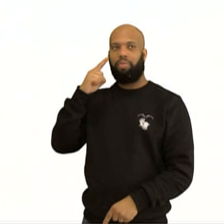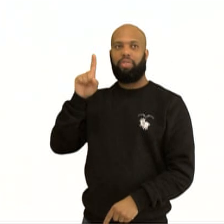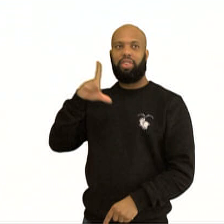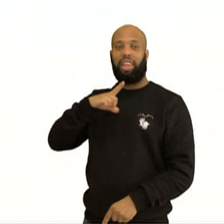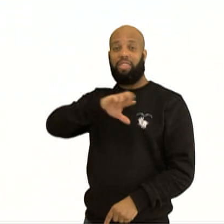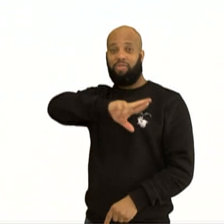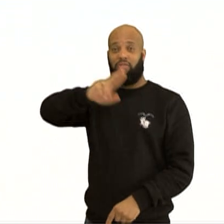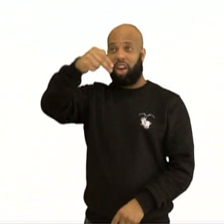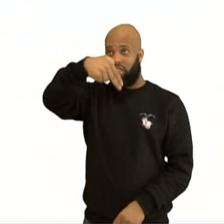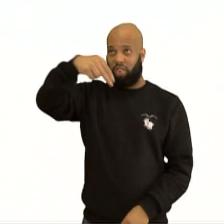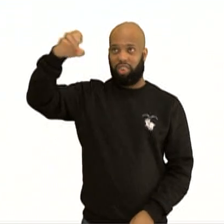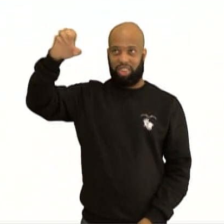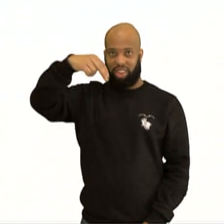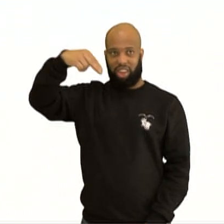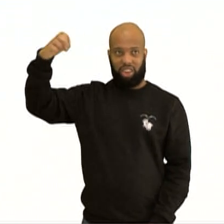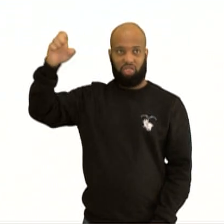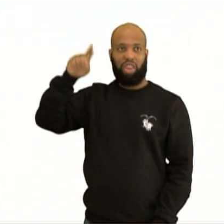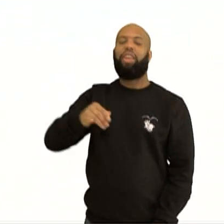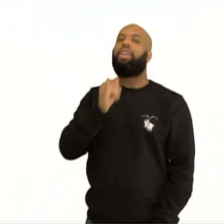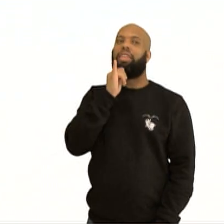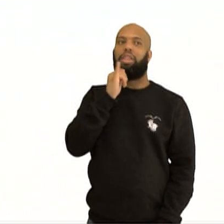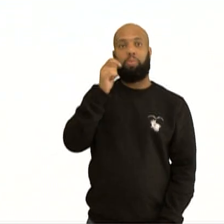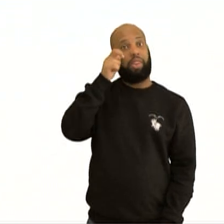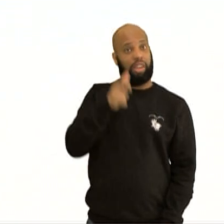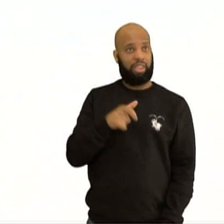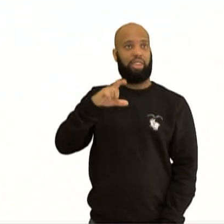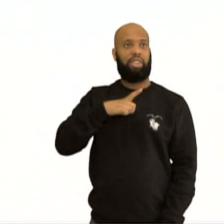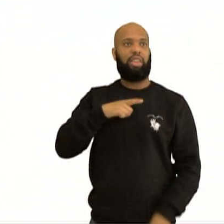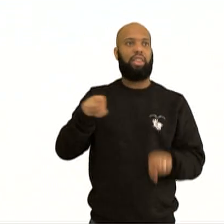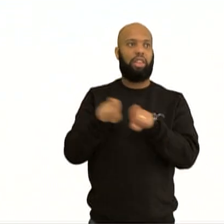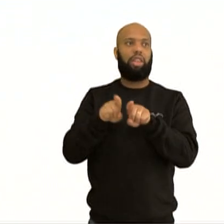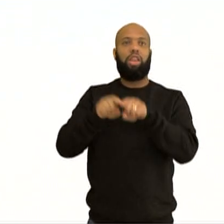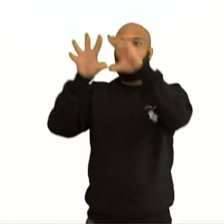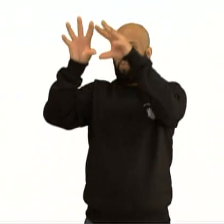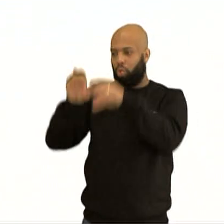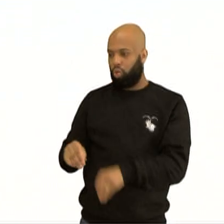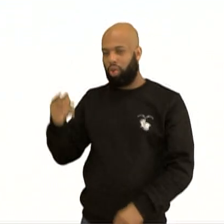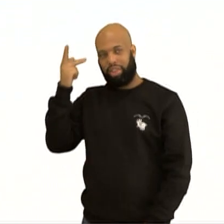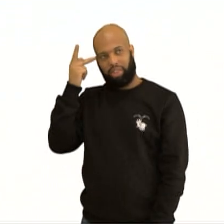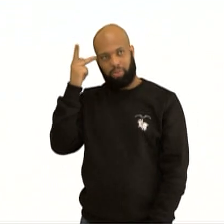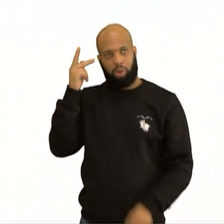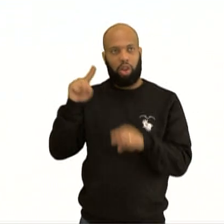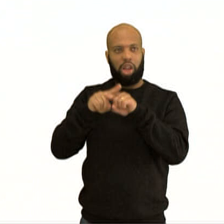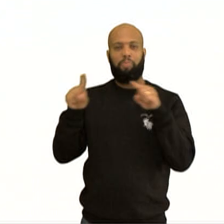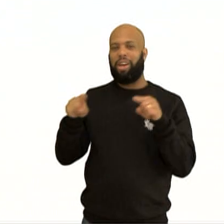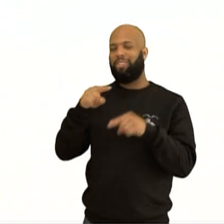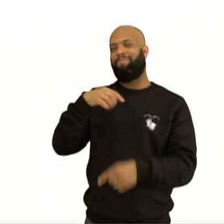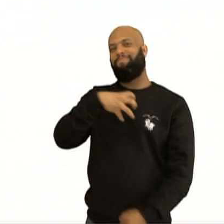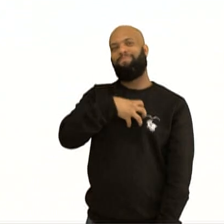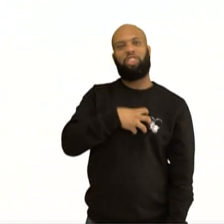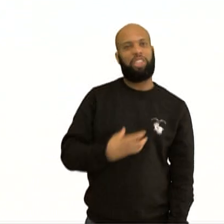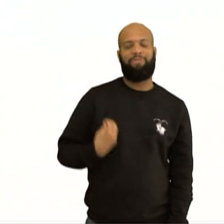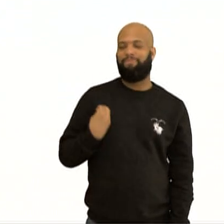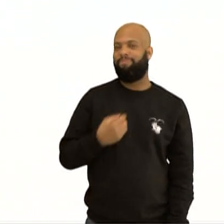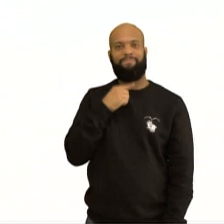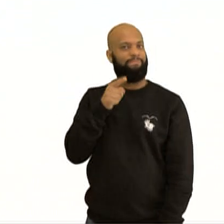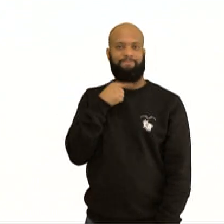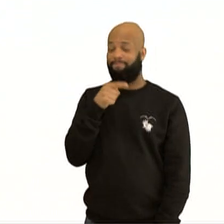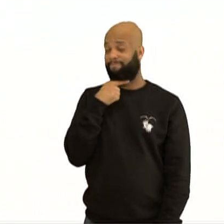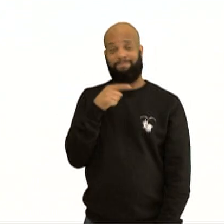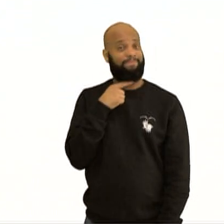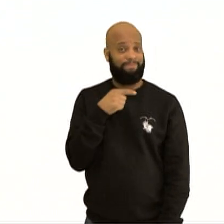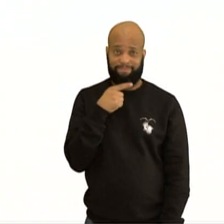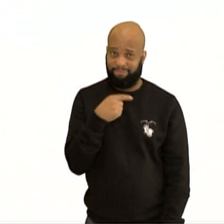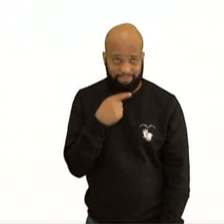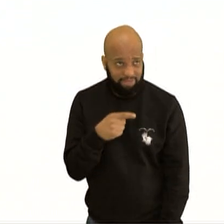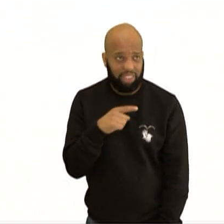muitos nordestinos, que é um exemplo bem interessante ali, que vieram morar em São Paulo, mas que as condições da grande cidade foram